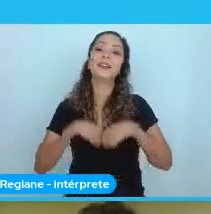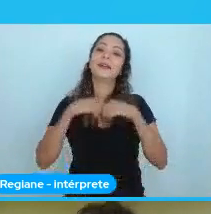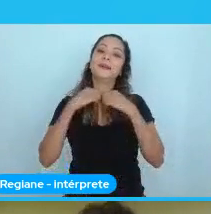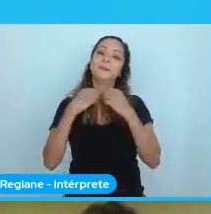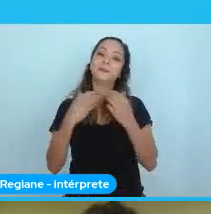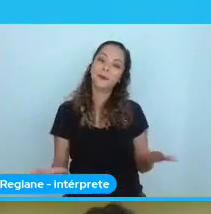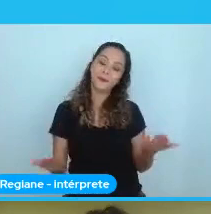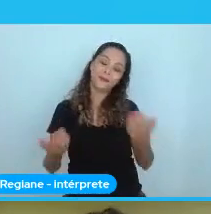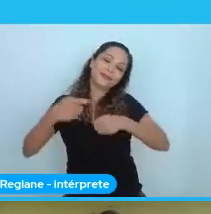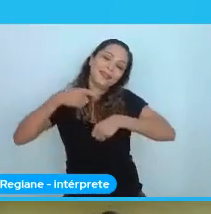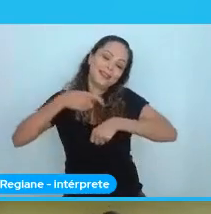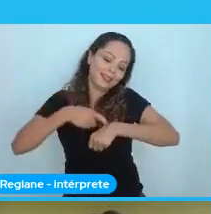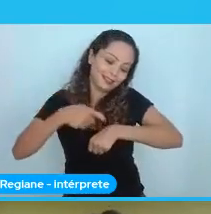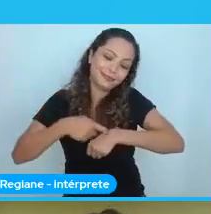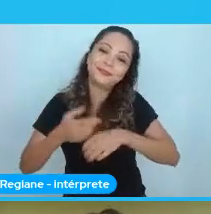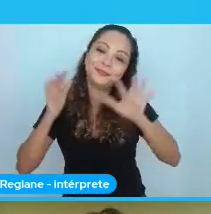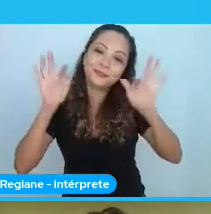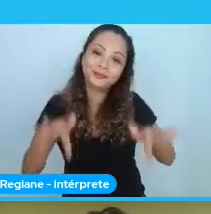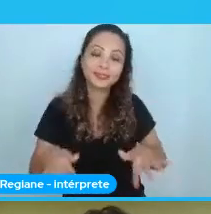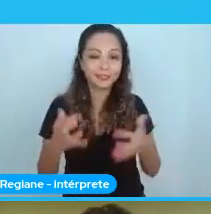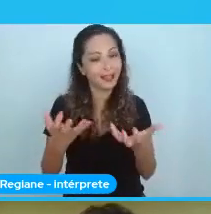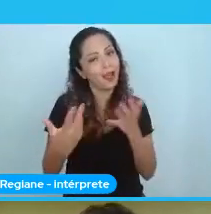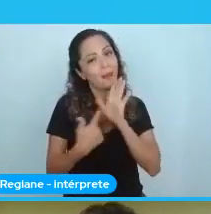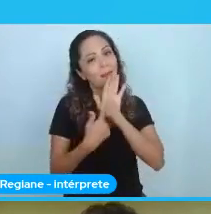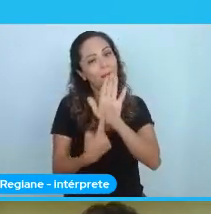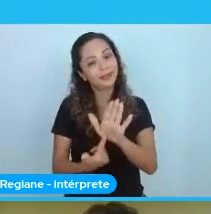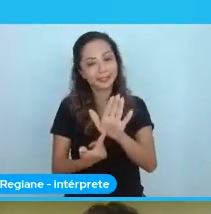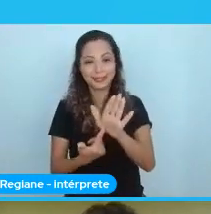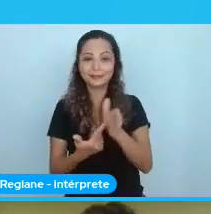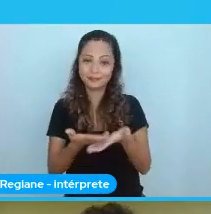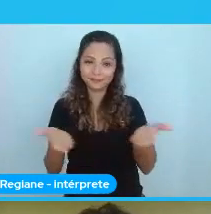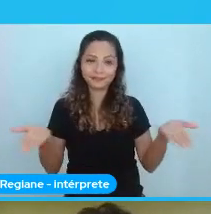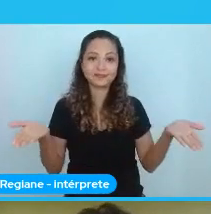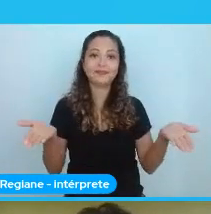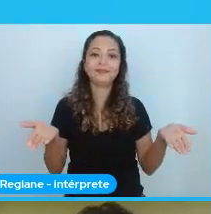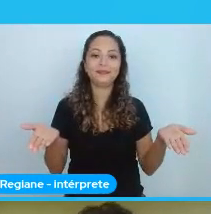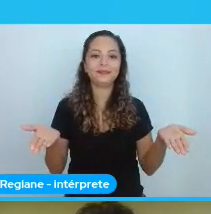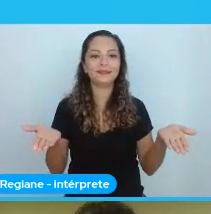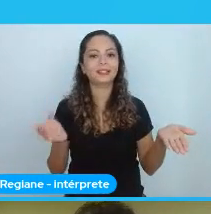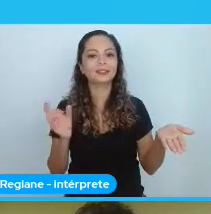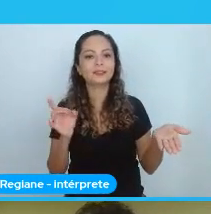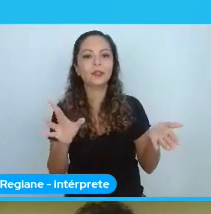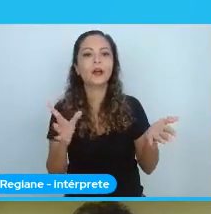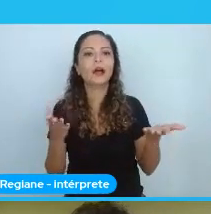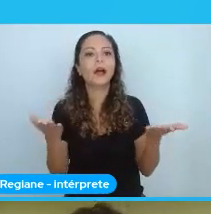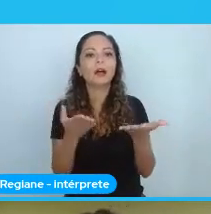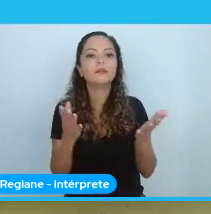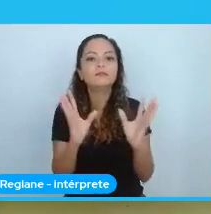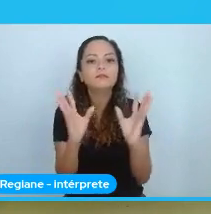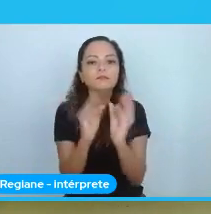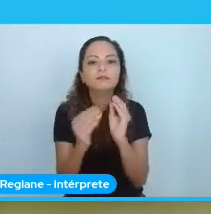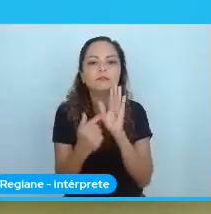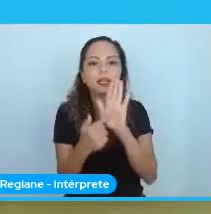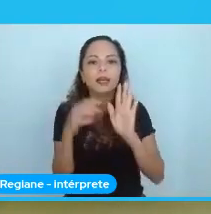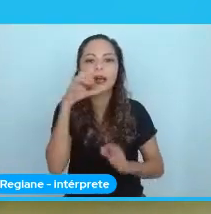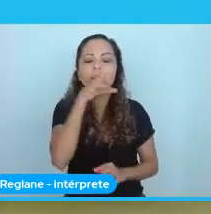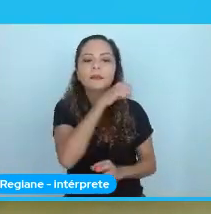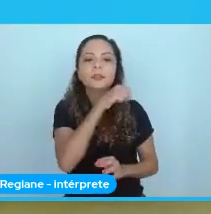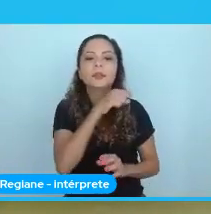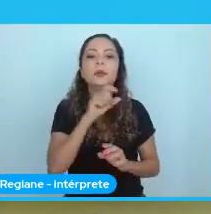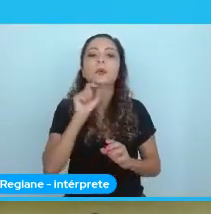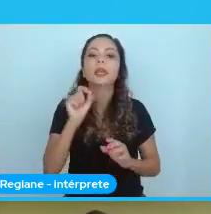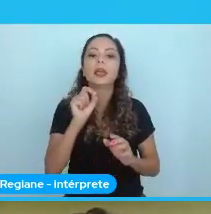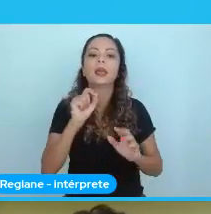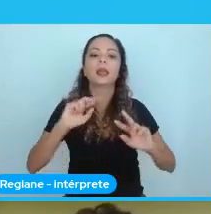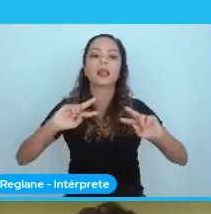tá acabando o tempo, era mais ou menos isso que eu queria mostrar. Eu só queria mostrar alguns links para vocês agora, rapidamente. Aqui, meu